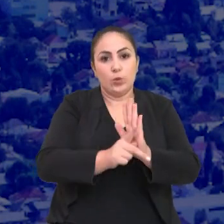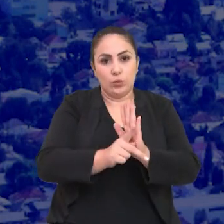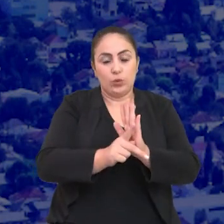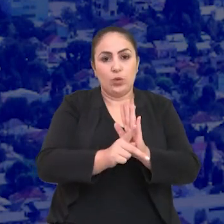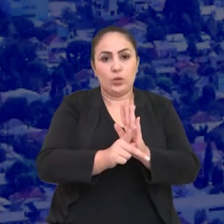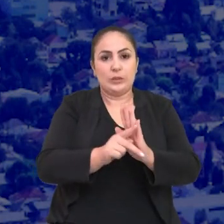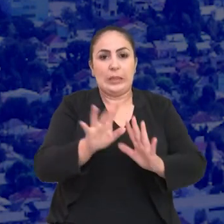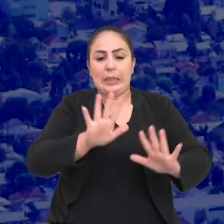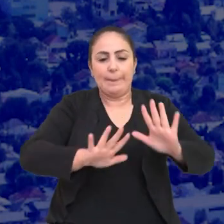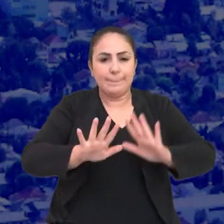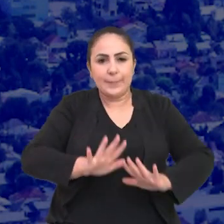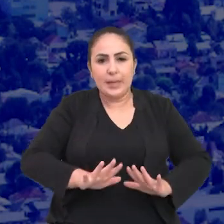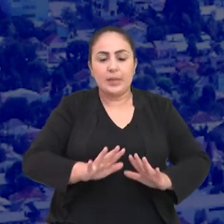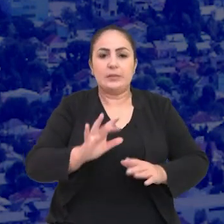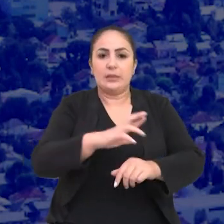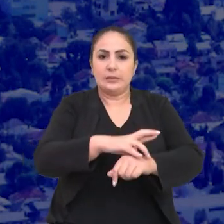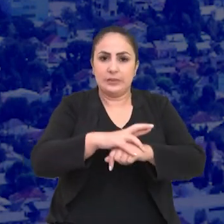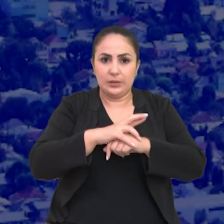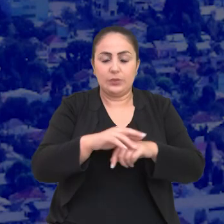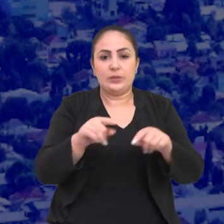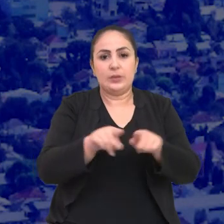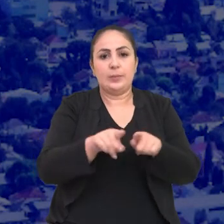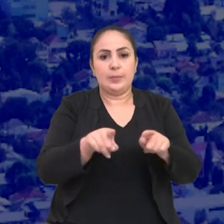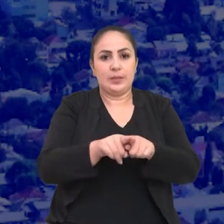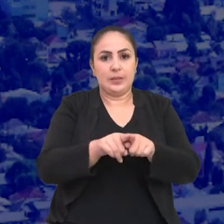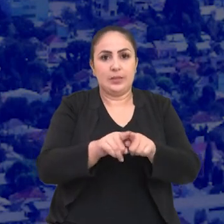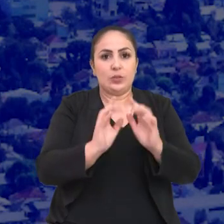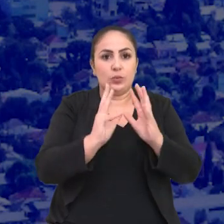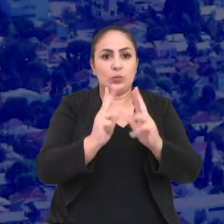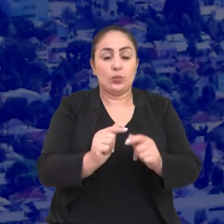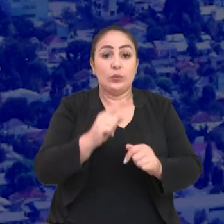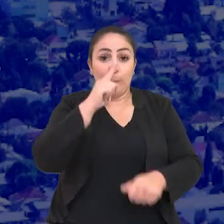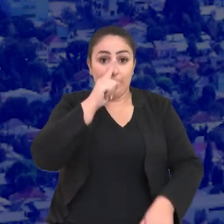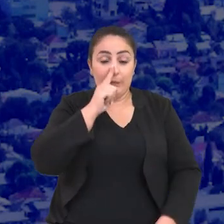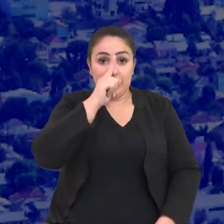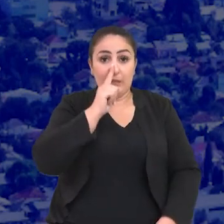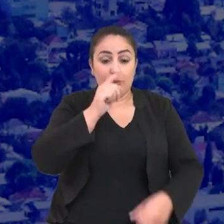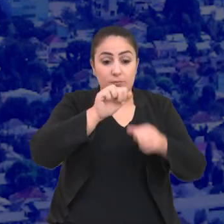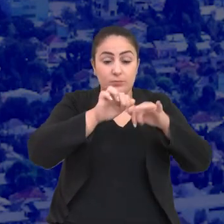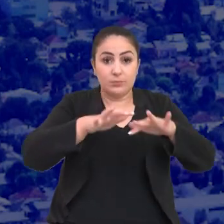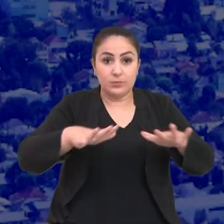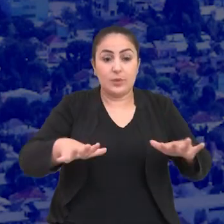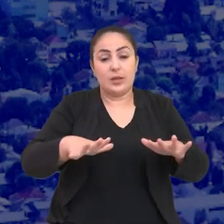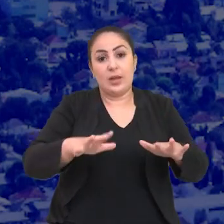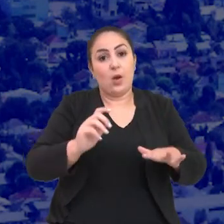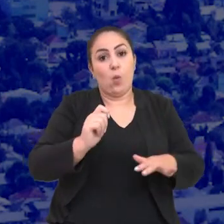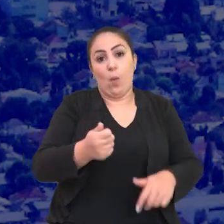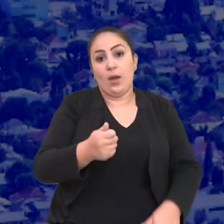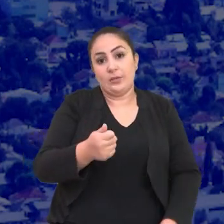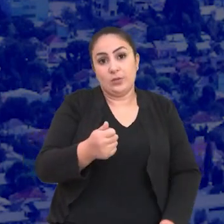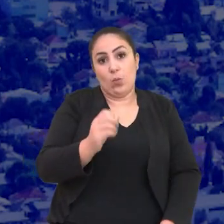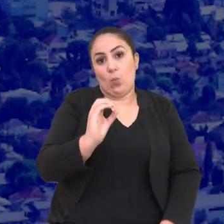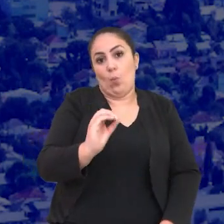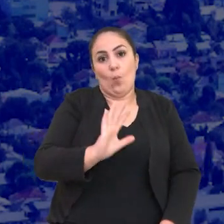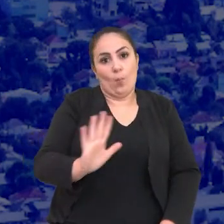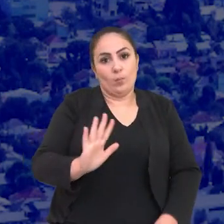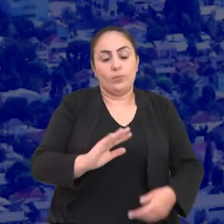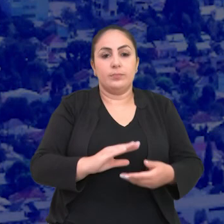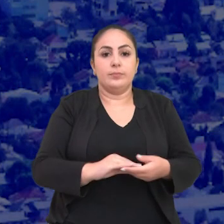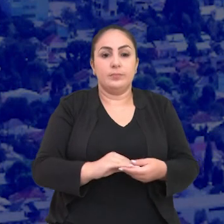atuamos mediante o protocolo de higiene e segurança e que os riscos de contágio são